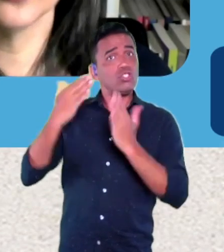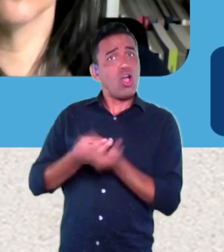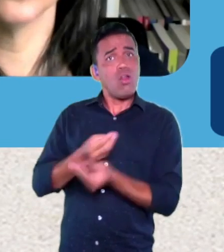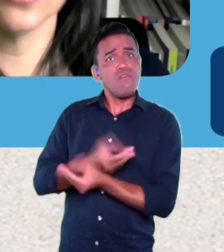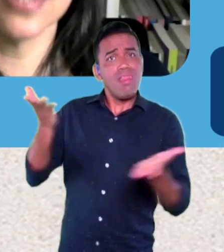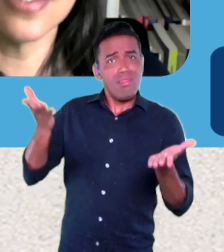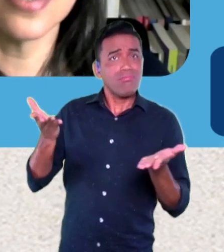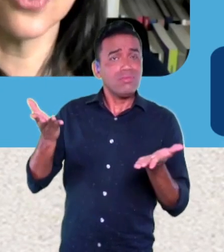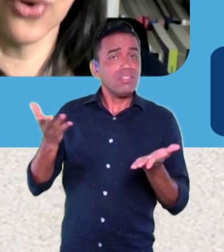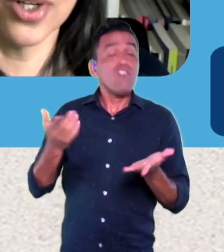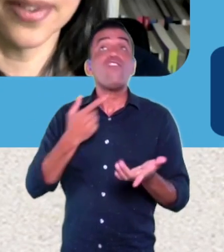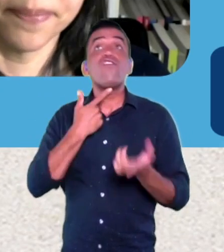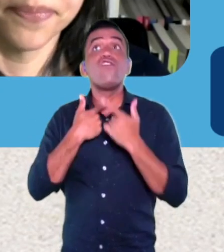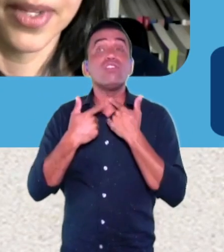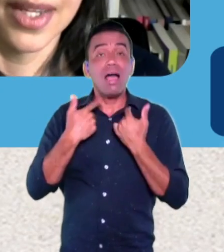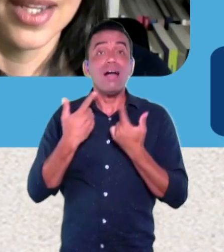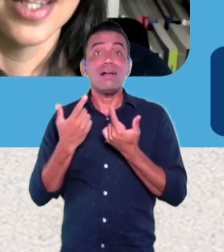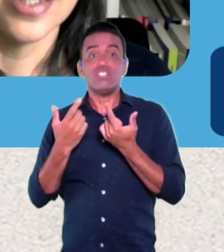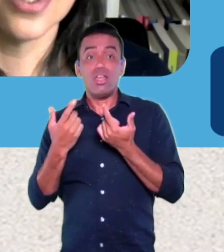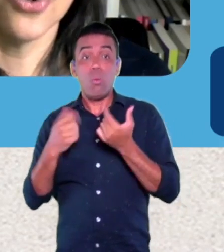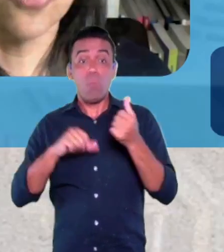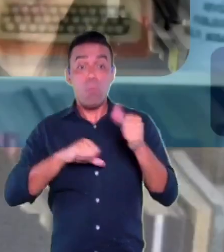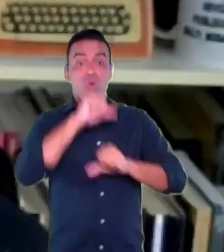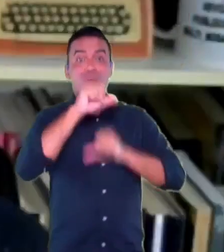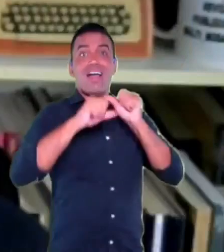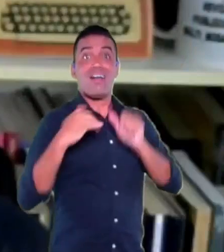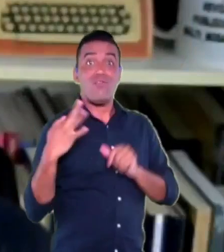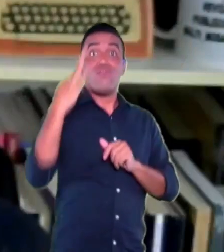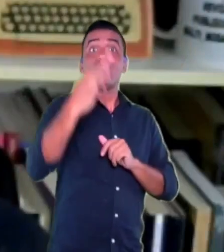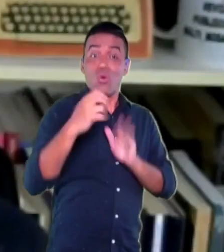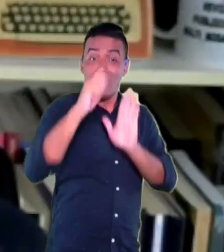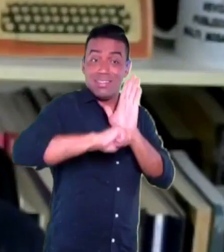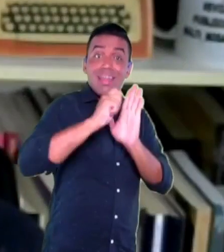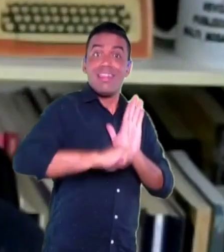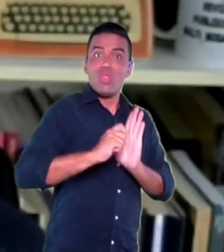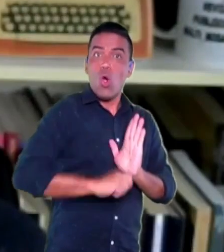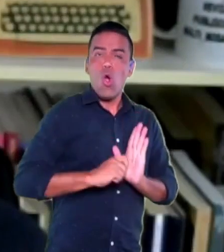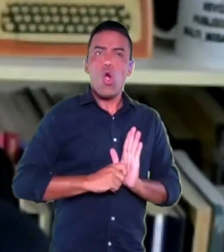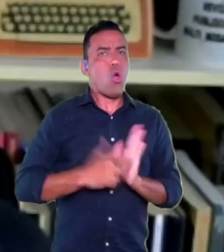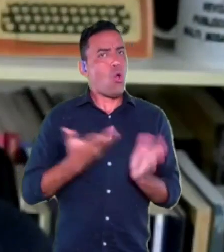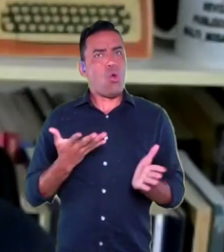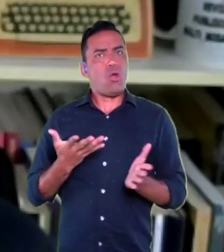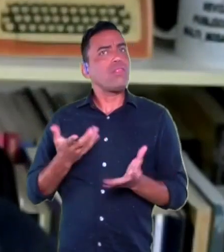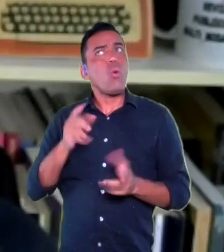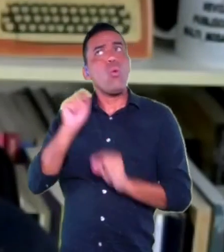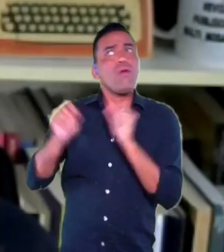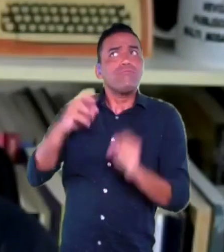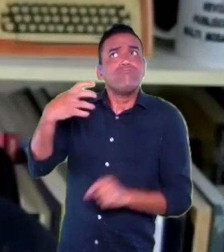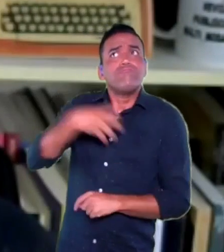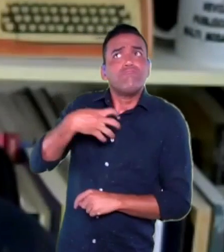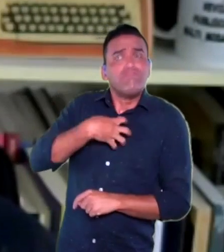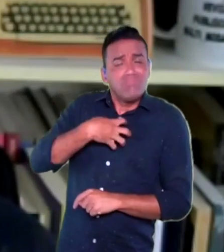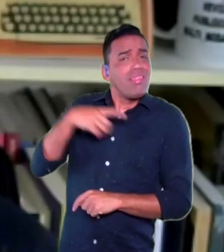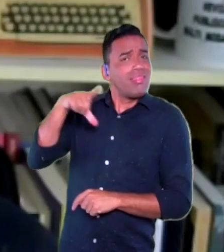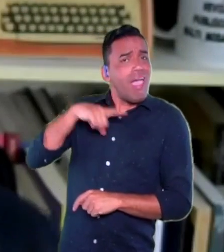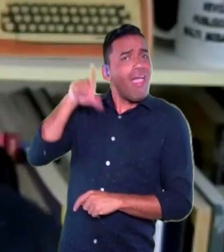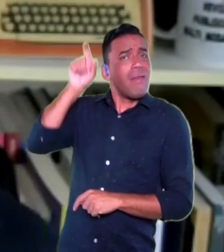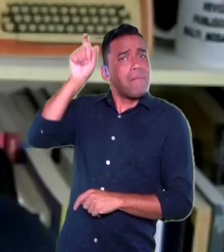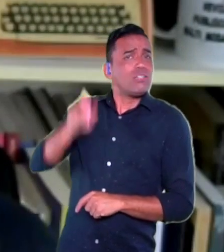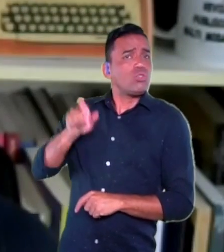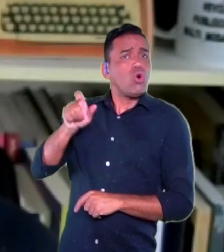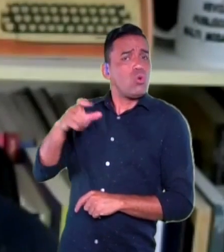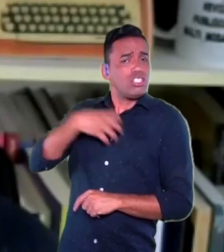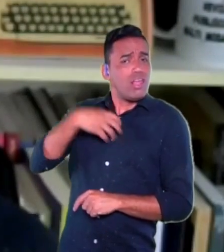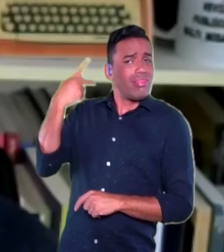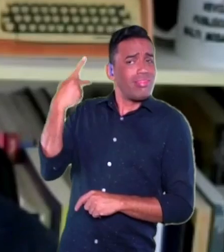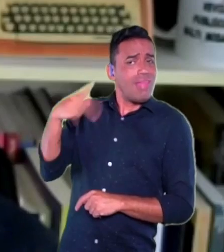tinha muita vontade de ser escritora, então eu ficava de olho, assim, o que tem aqui que